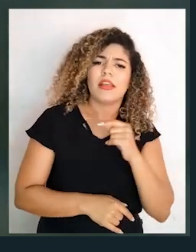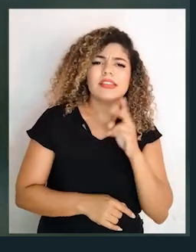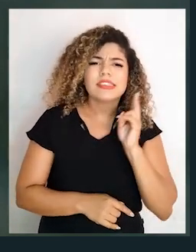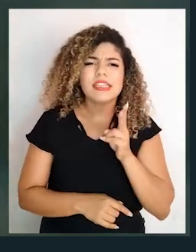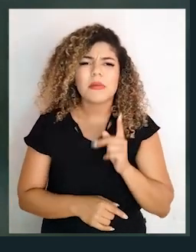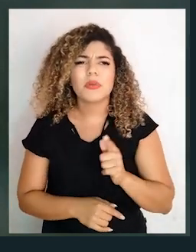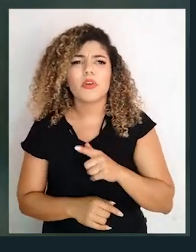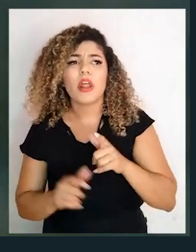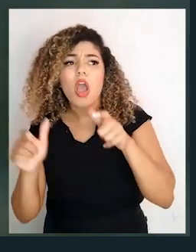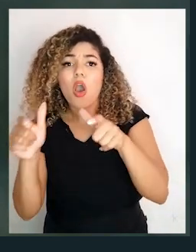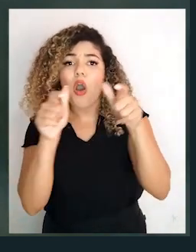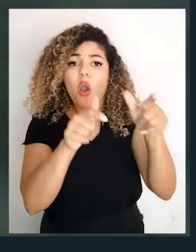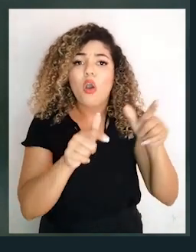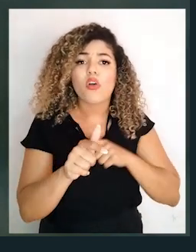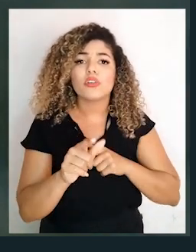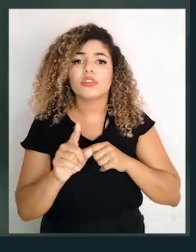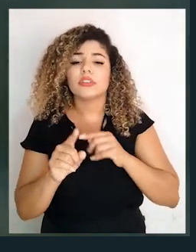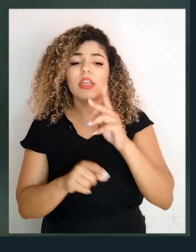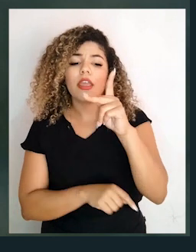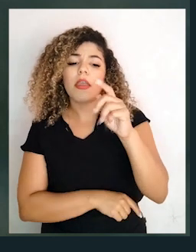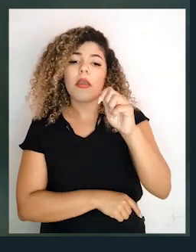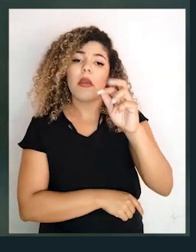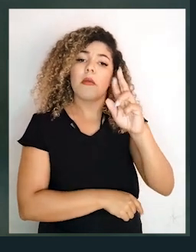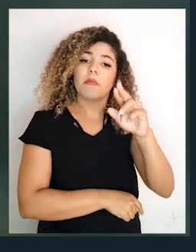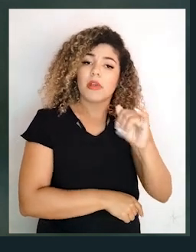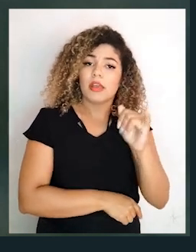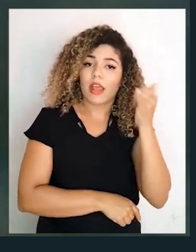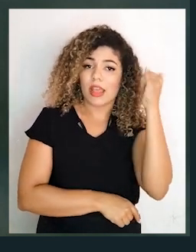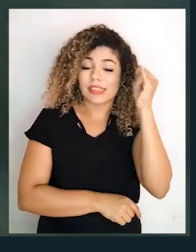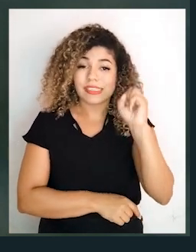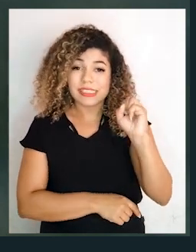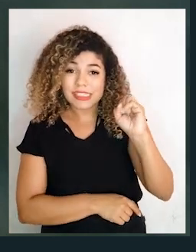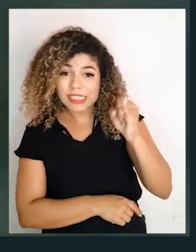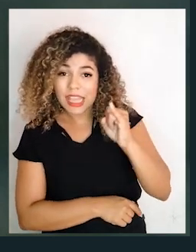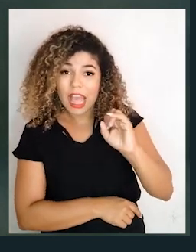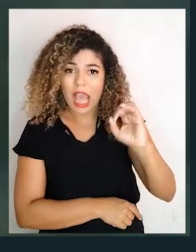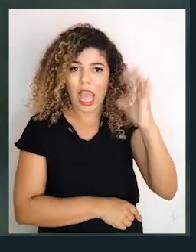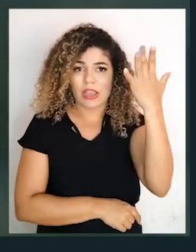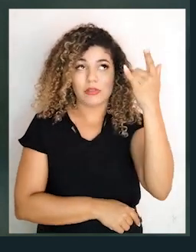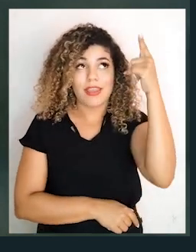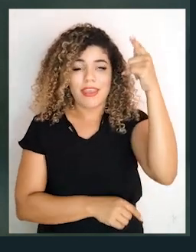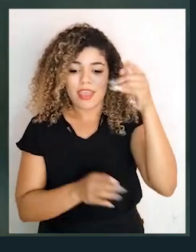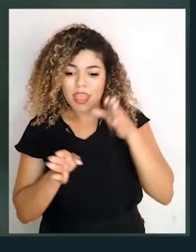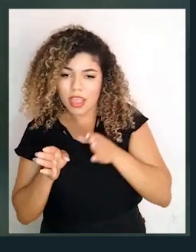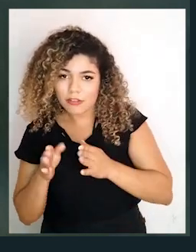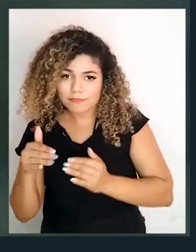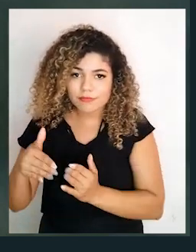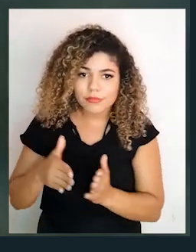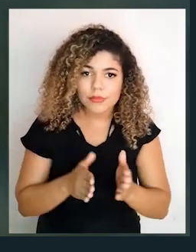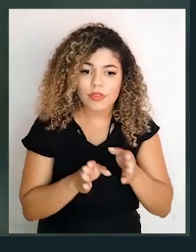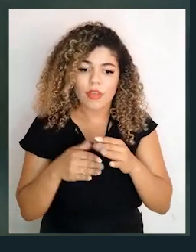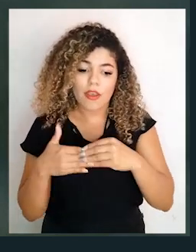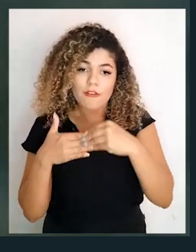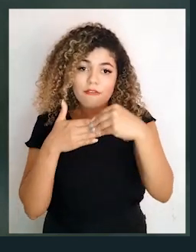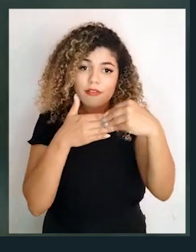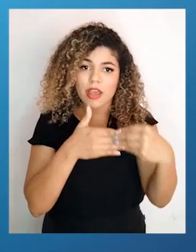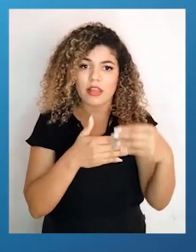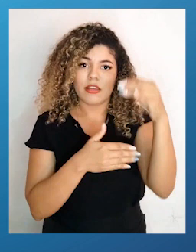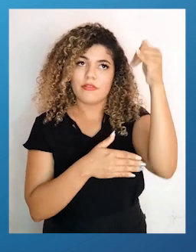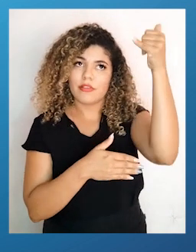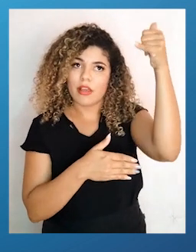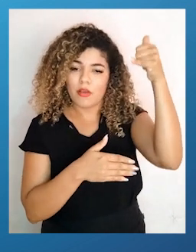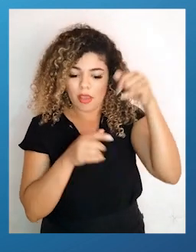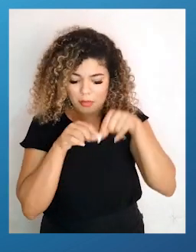há para-raios, que se acontecer alguma descarga elétrica ali, esse dispositivo vai encaminhar a descarga elétrica para debaixo da